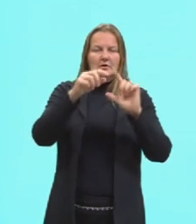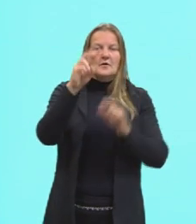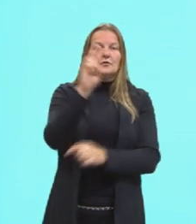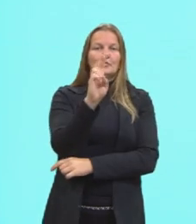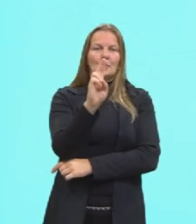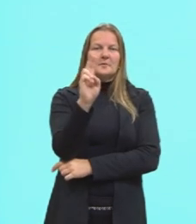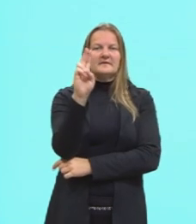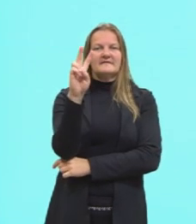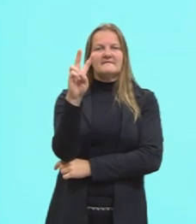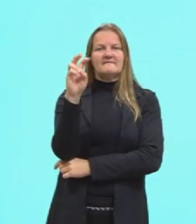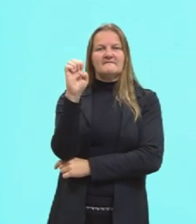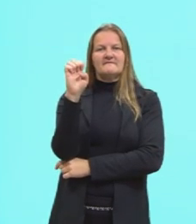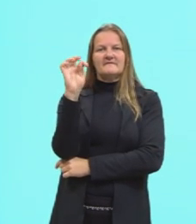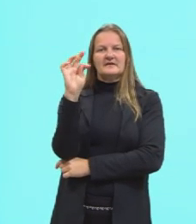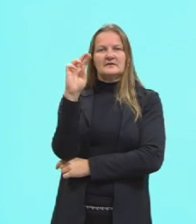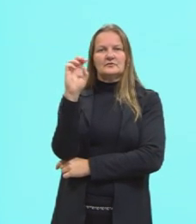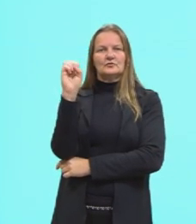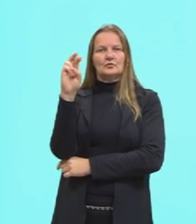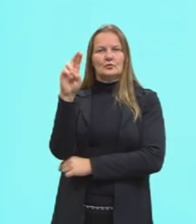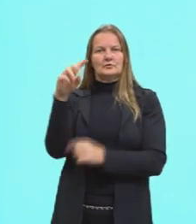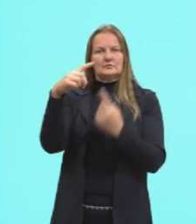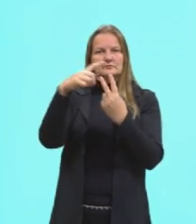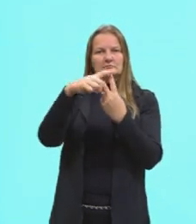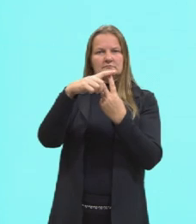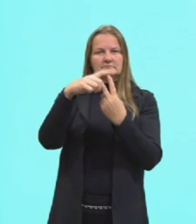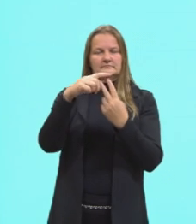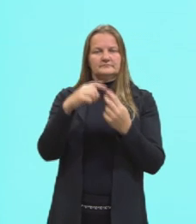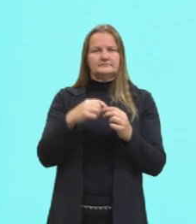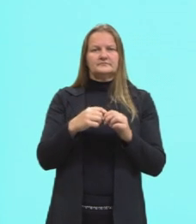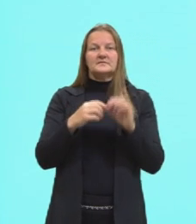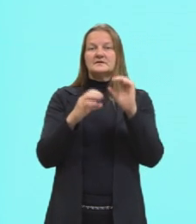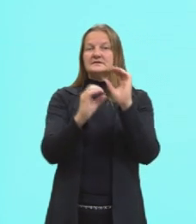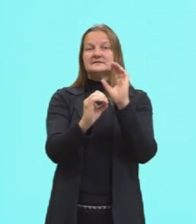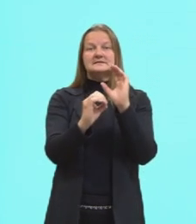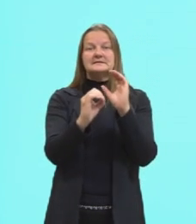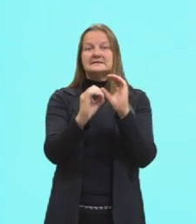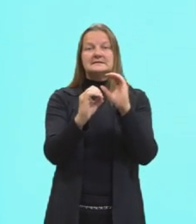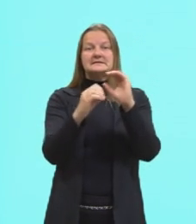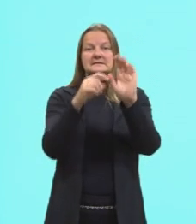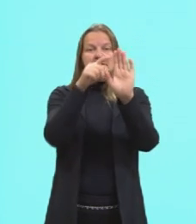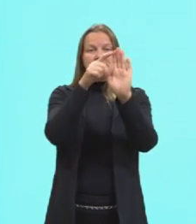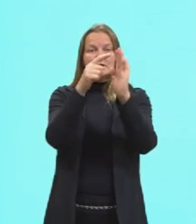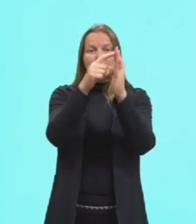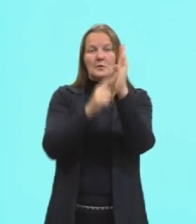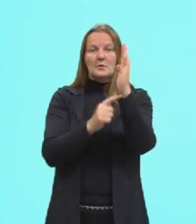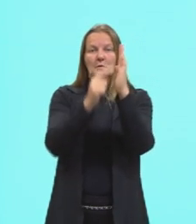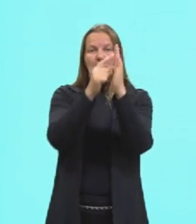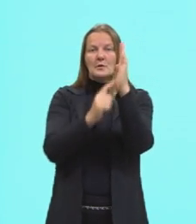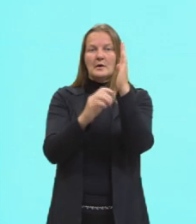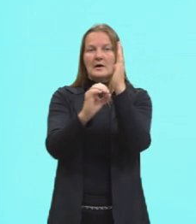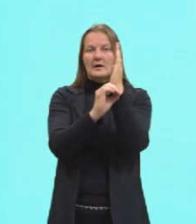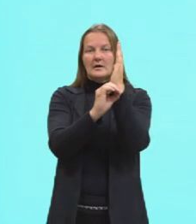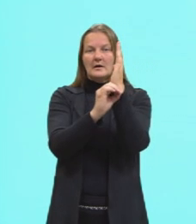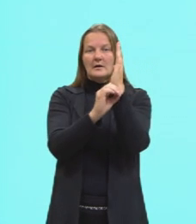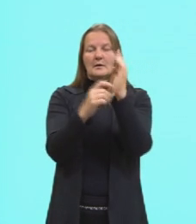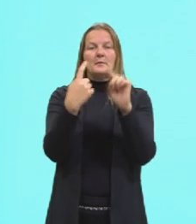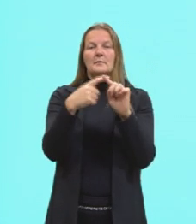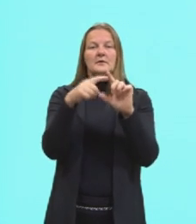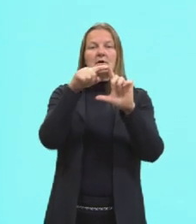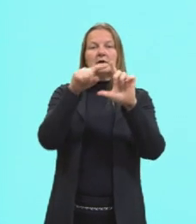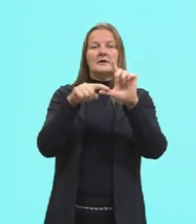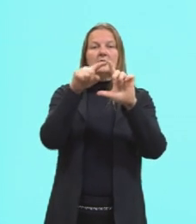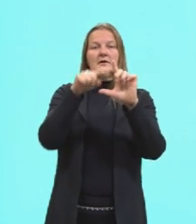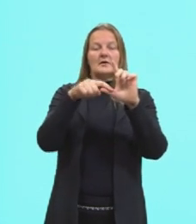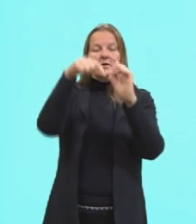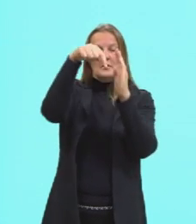Vetor tá se a gente pára para pensar um pouquinho a gente vai ver que é sério não existe um ângulo ali tá porque